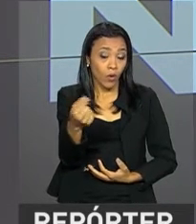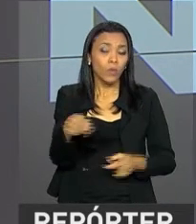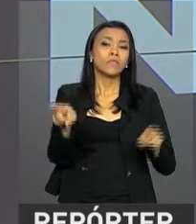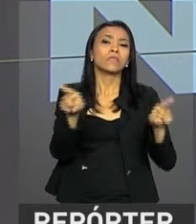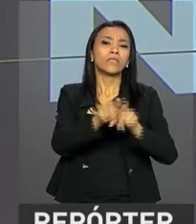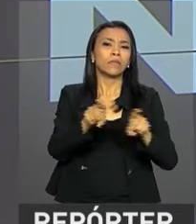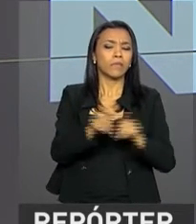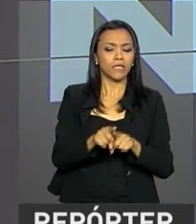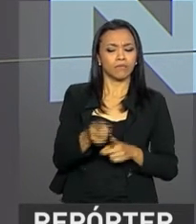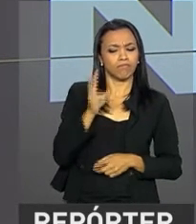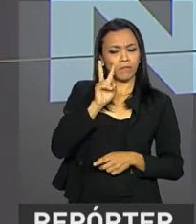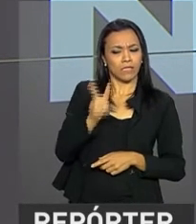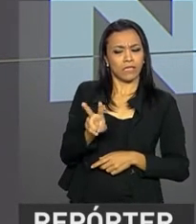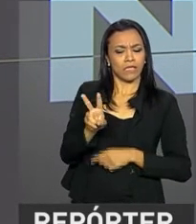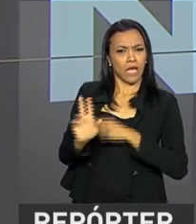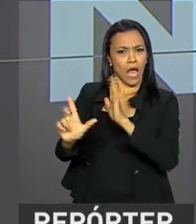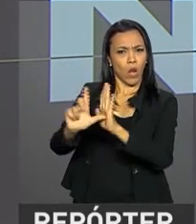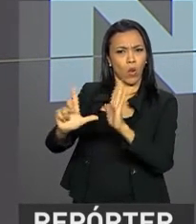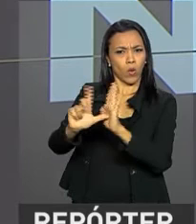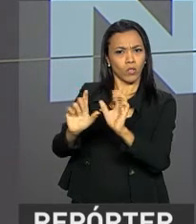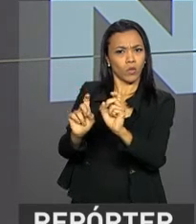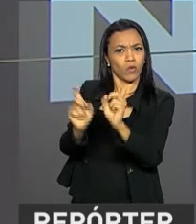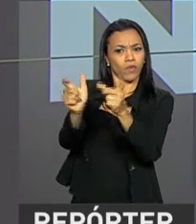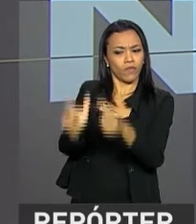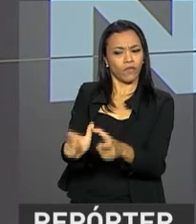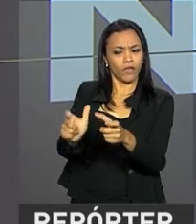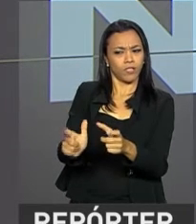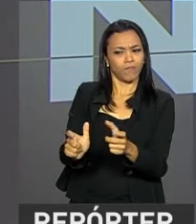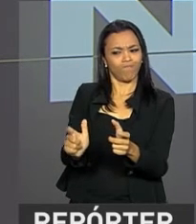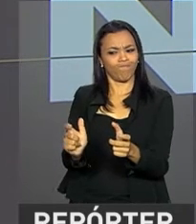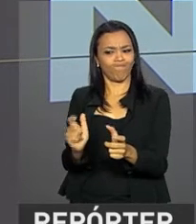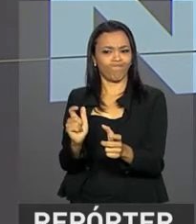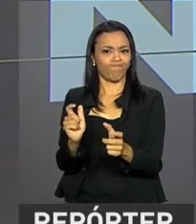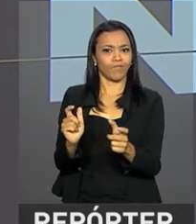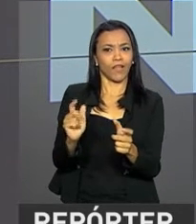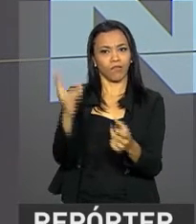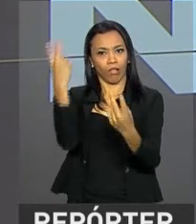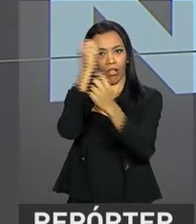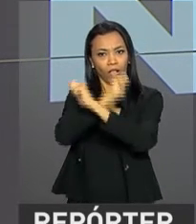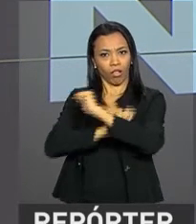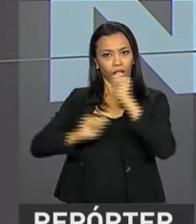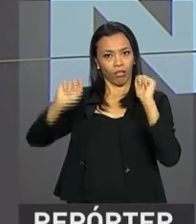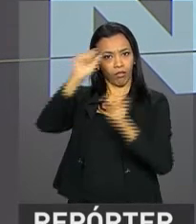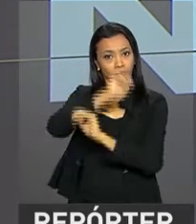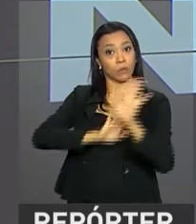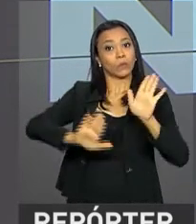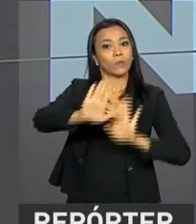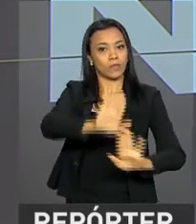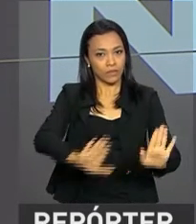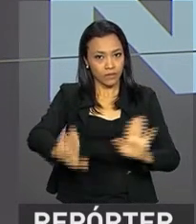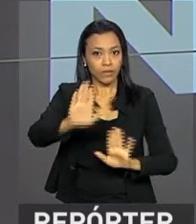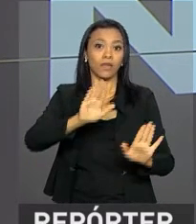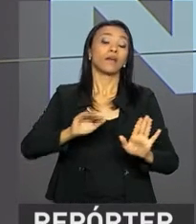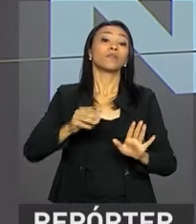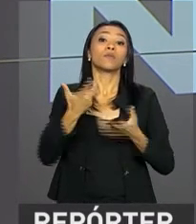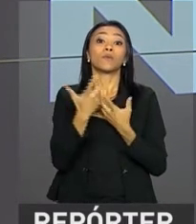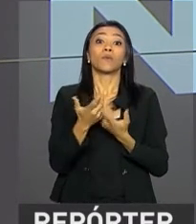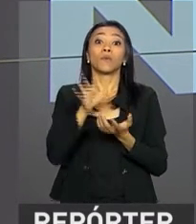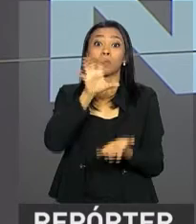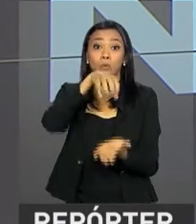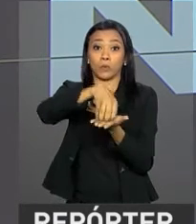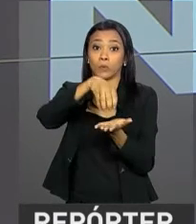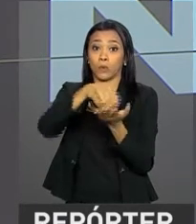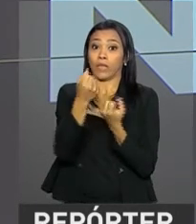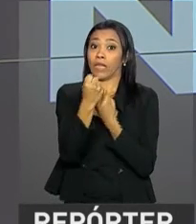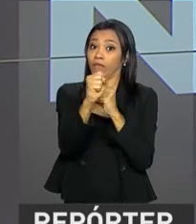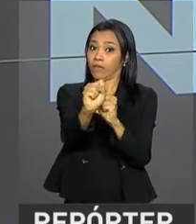a reputação das lojas para se proteger de fraudes. O Sistema Nacional de Defesa do Consumidor está de olho